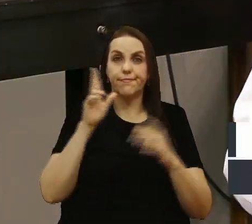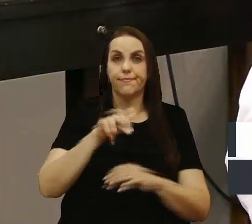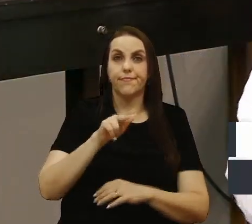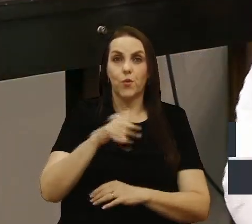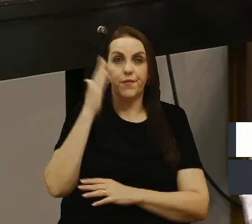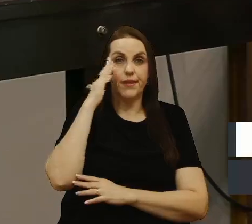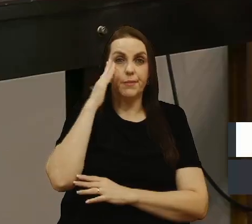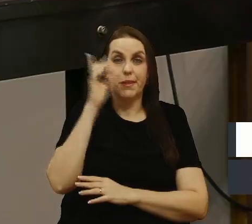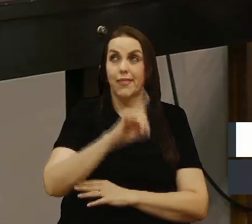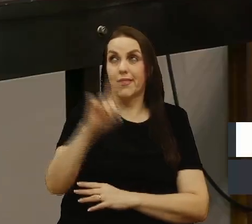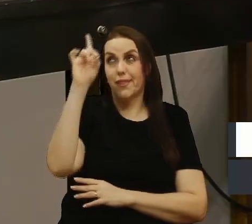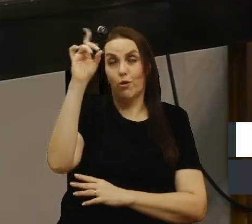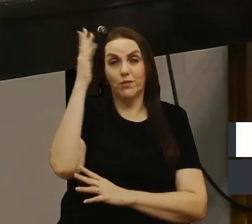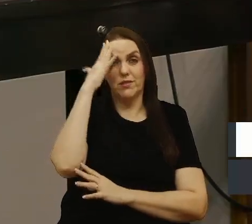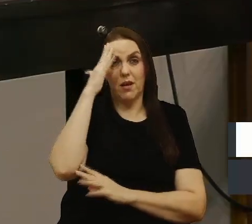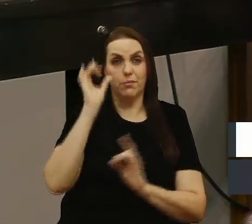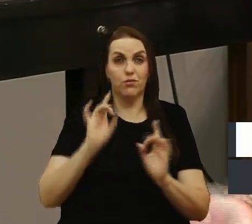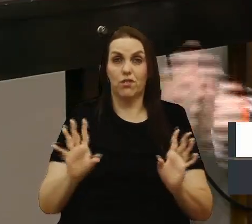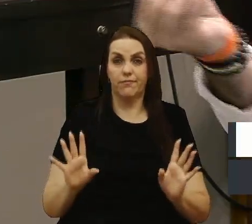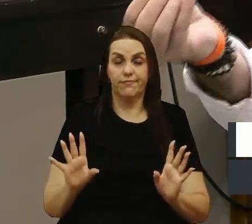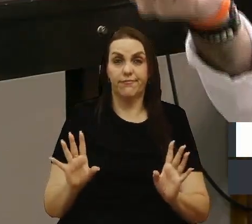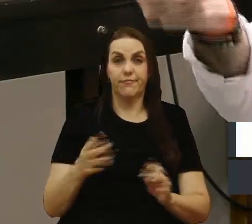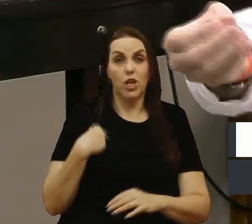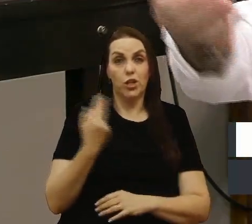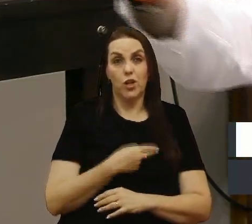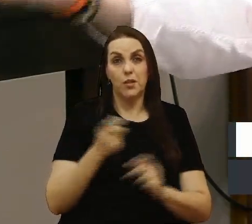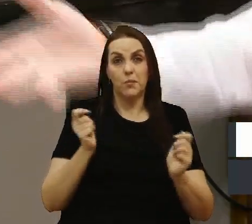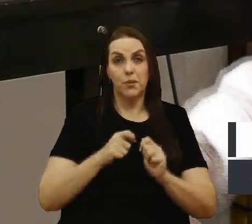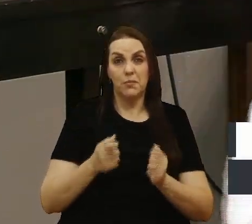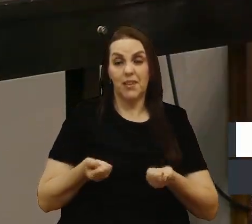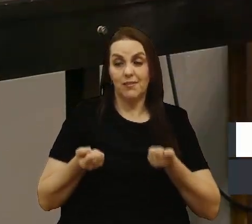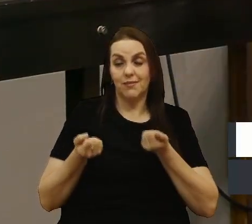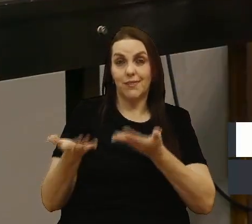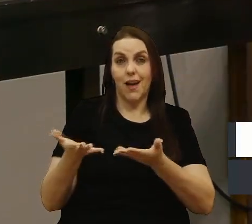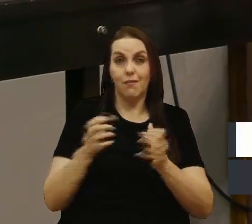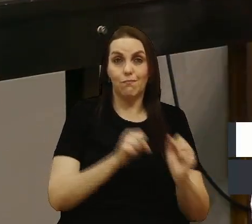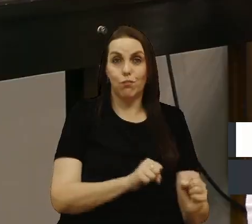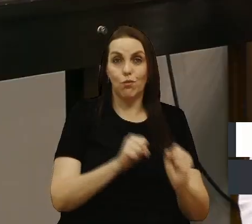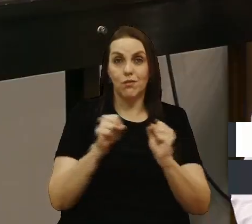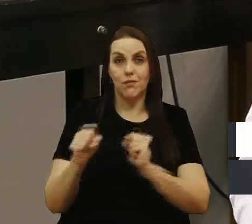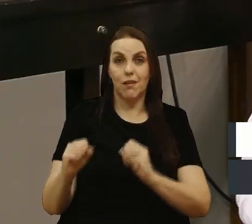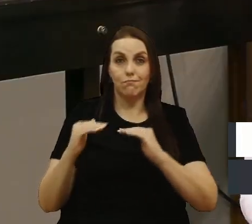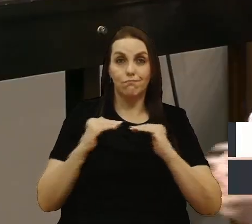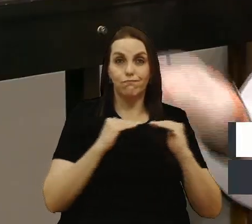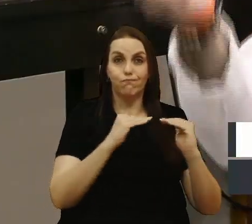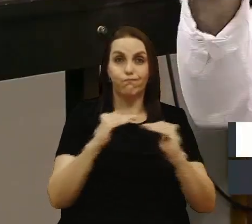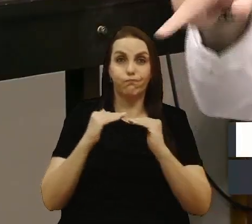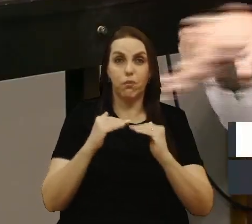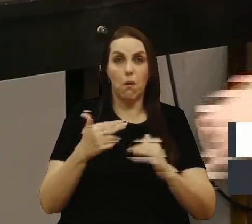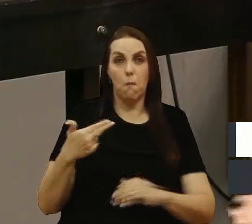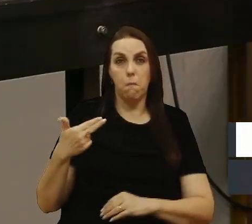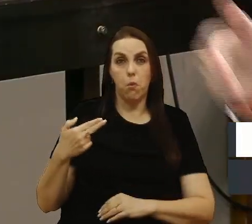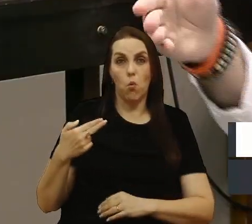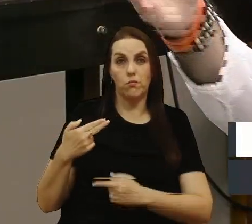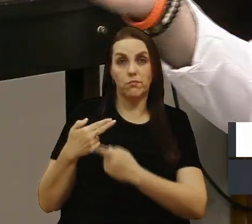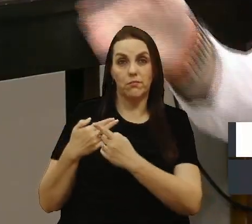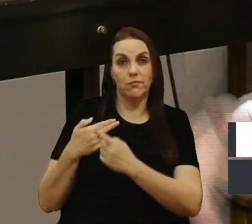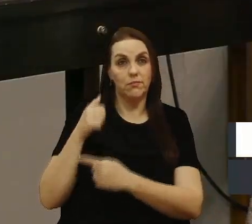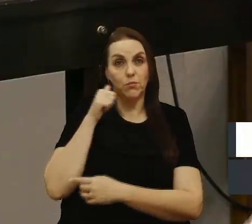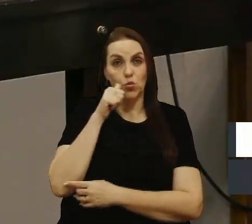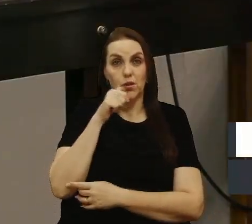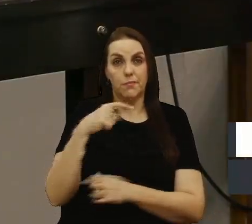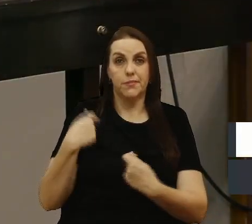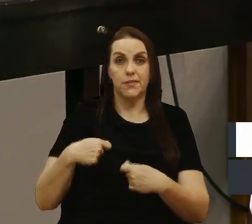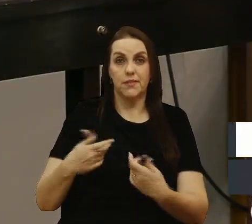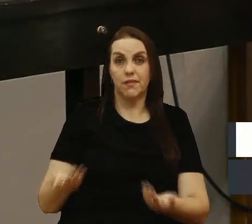Deus. Mas o que a gente pode fazer, pelo menos, dar esse poder de esse equalizador de fogo. E isso sim, equalizador de